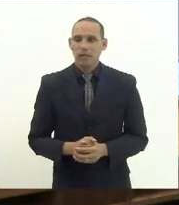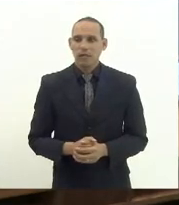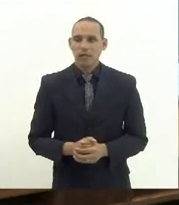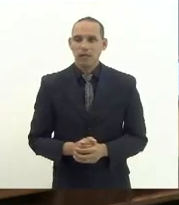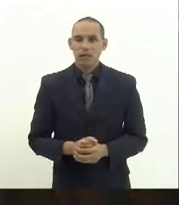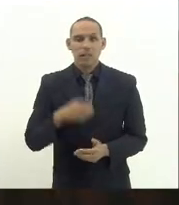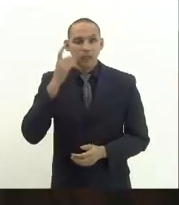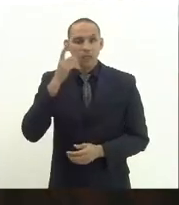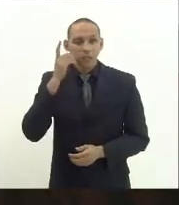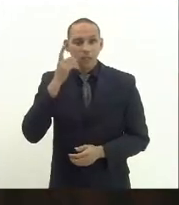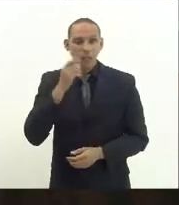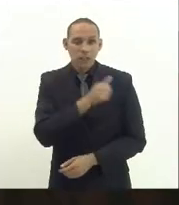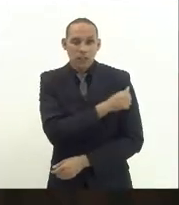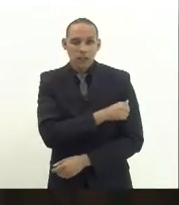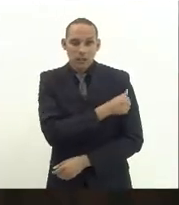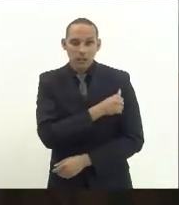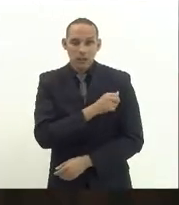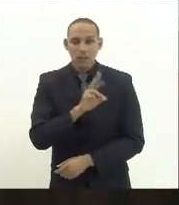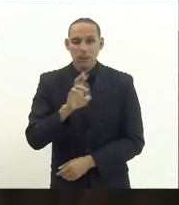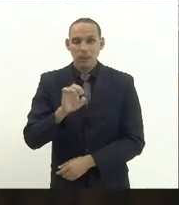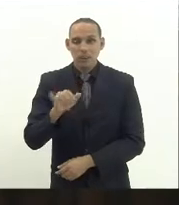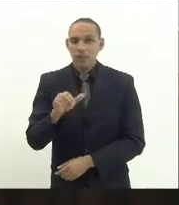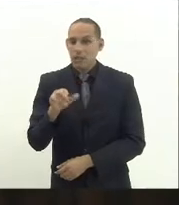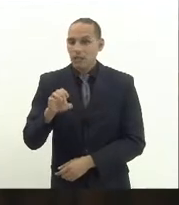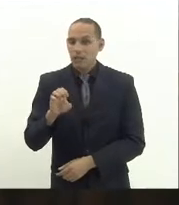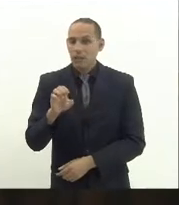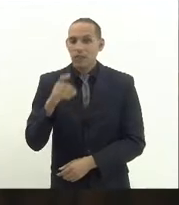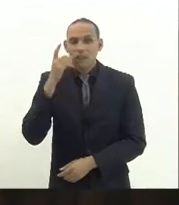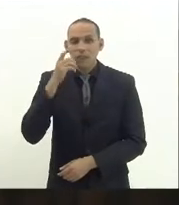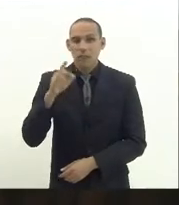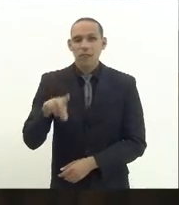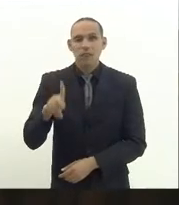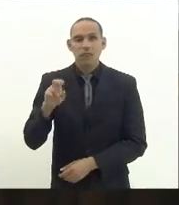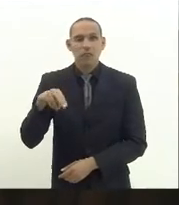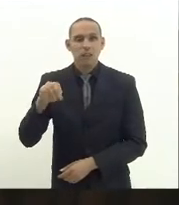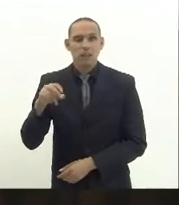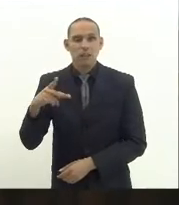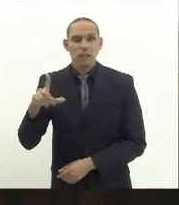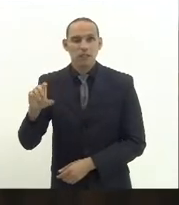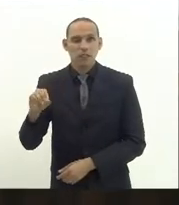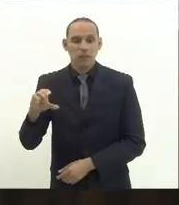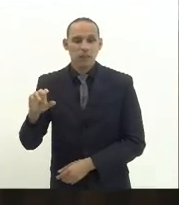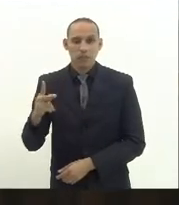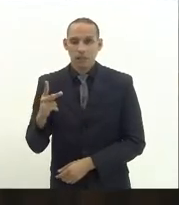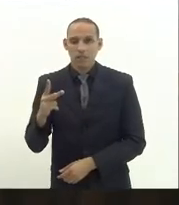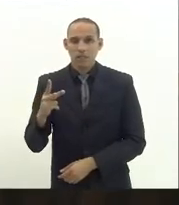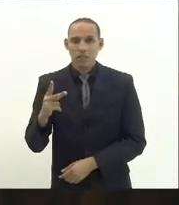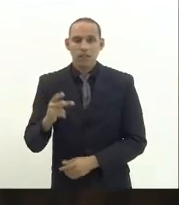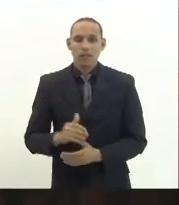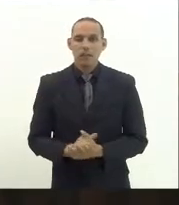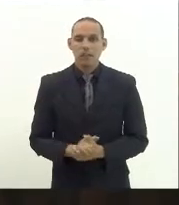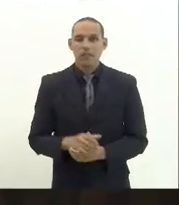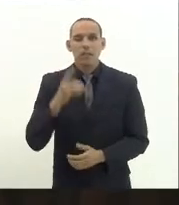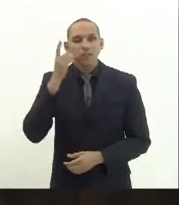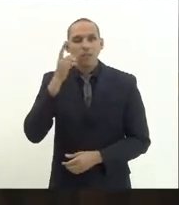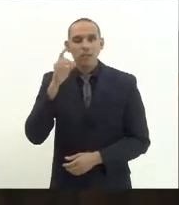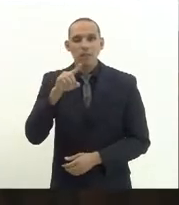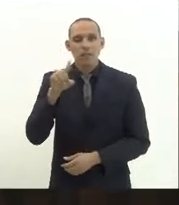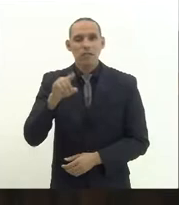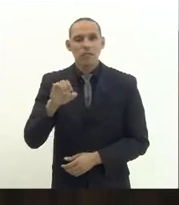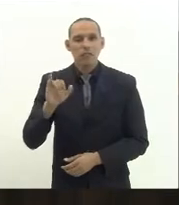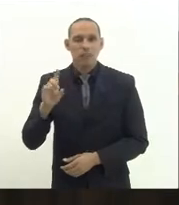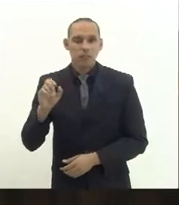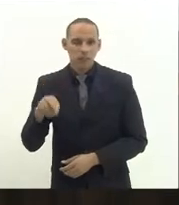o estado enfermeira Rejane está deixando knoplock o resultado Alexandre knoploch deputada